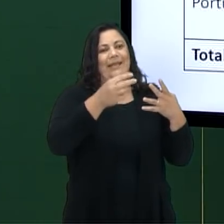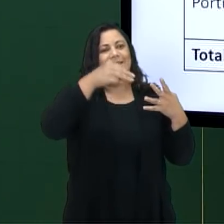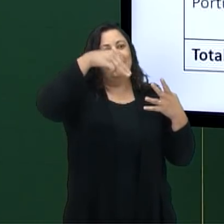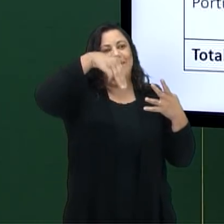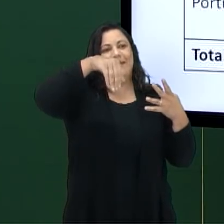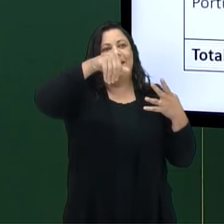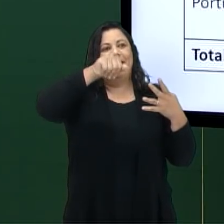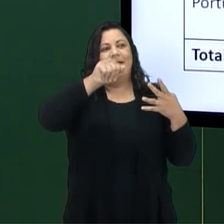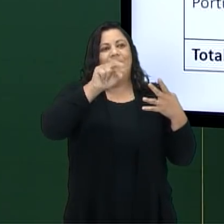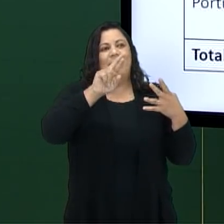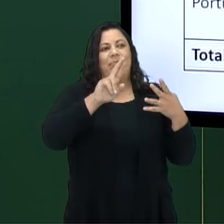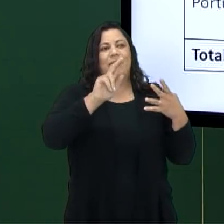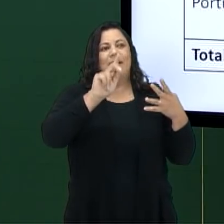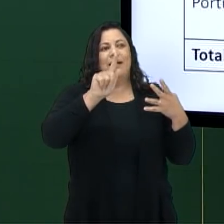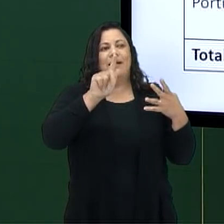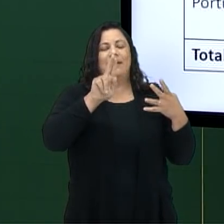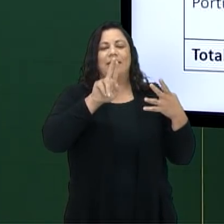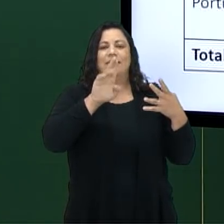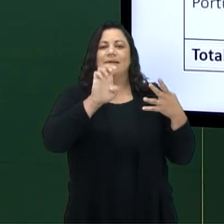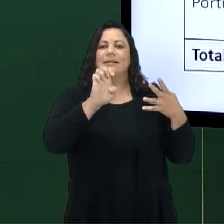36% preferem